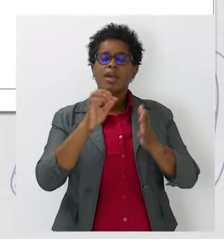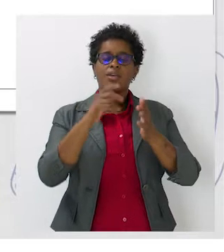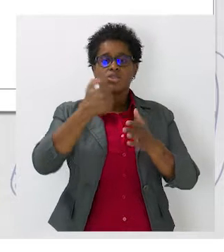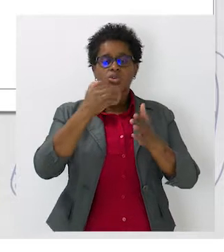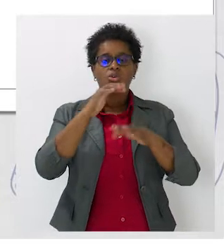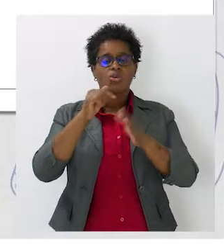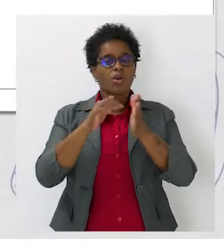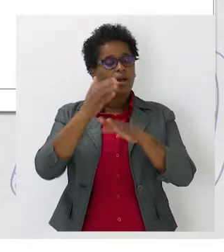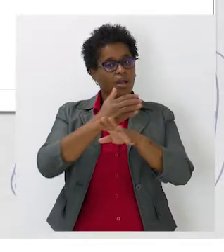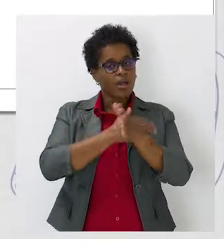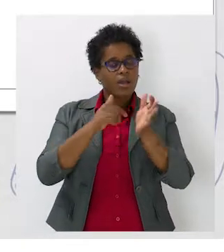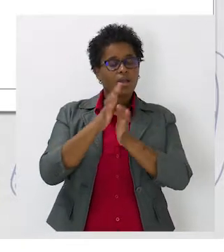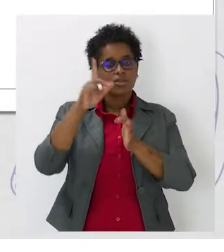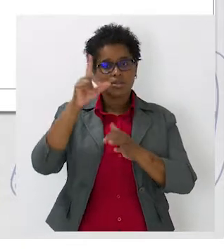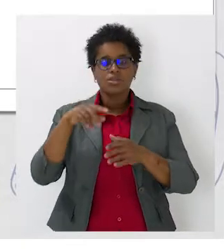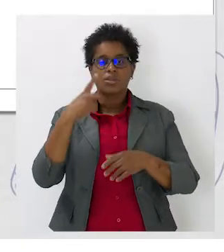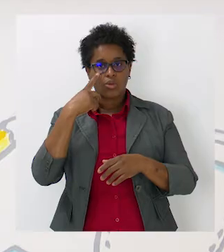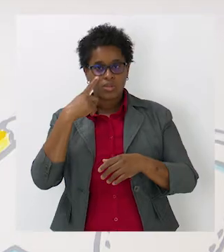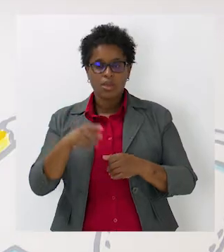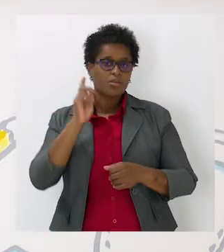da formação da Liga de Delos.